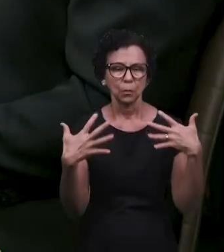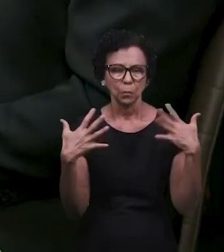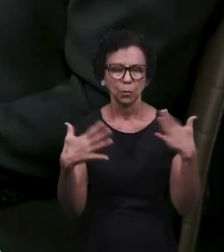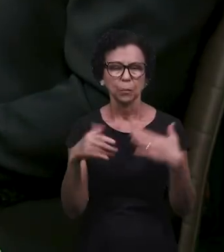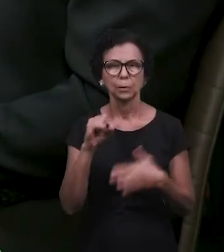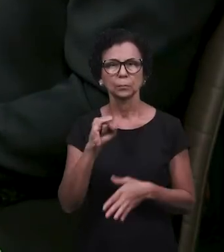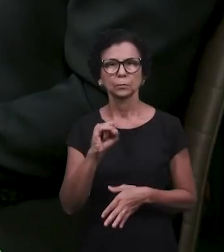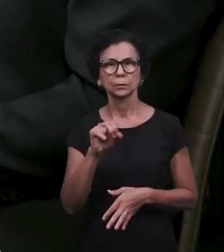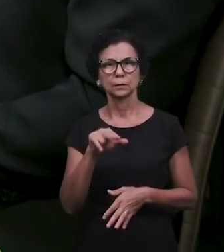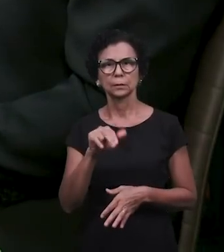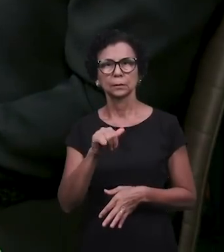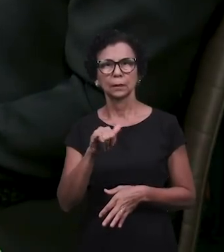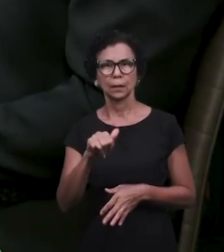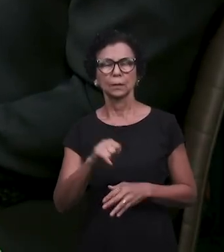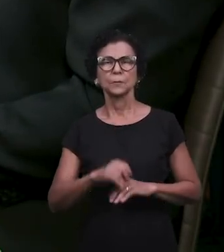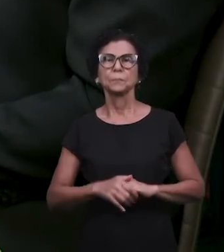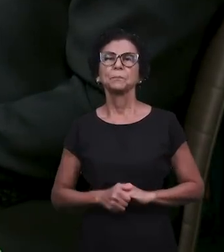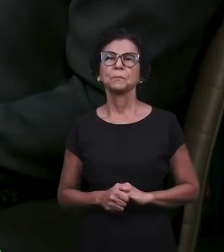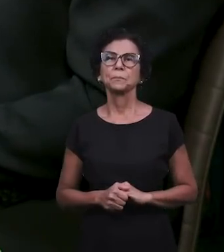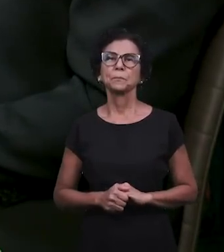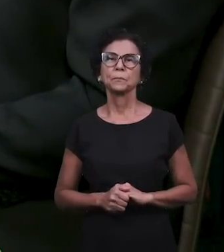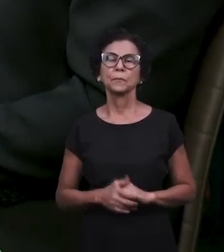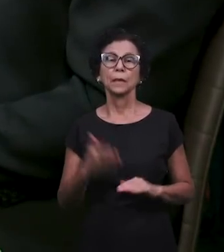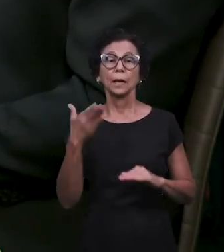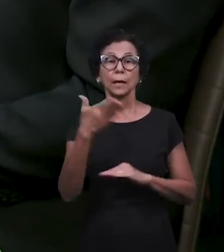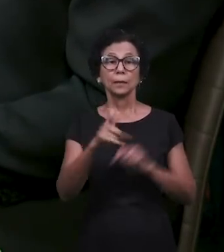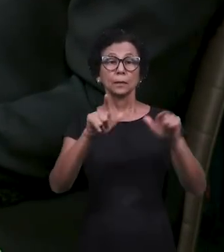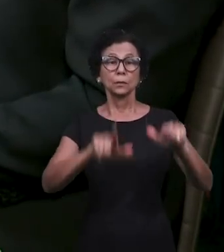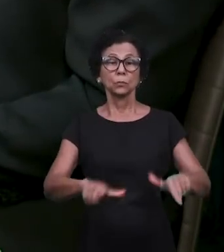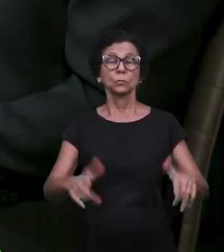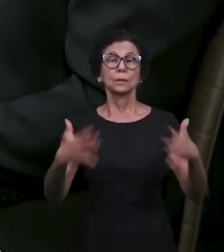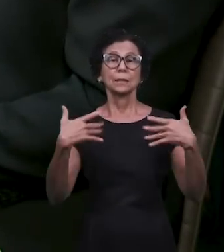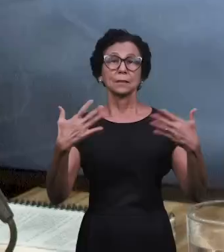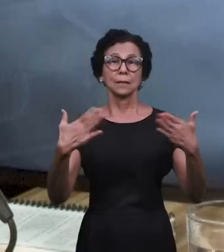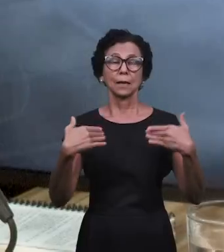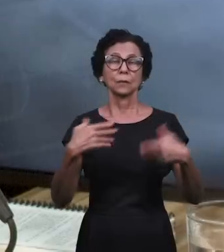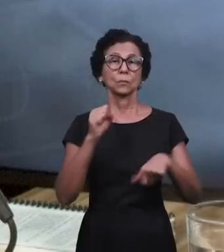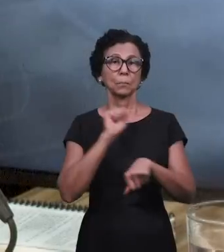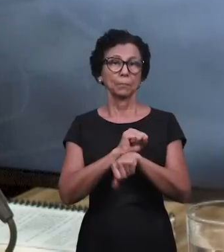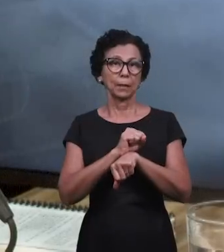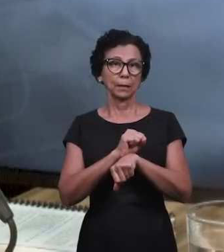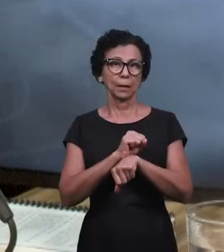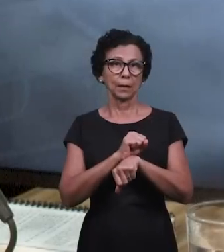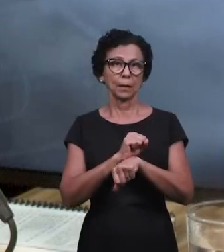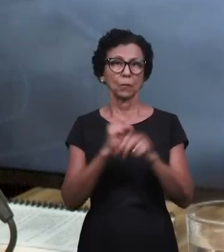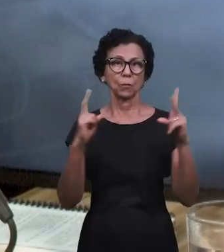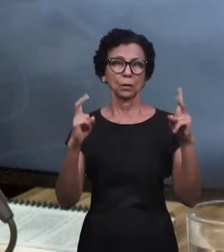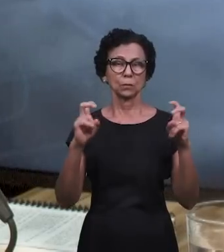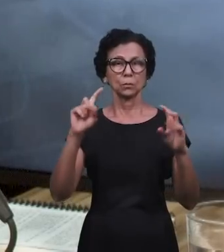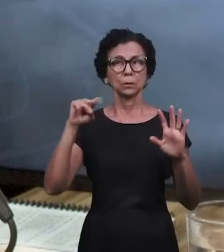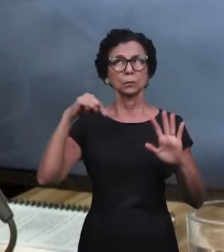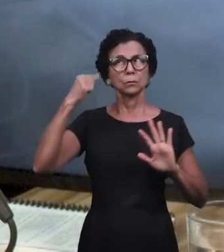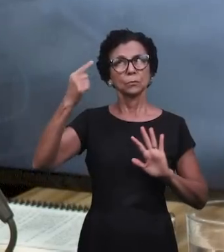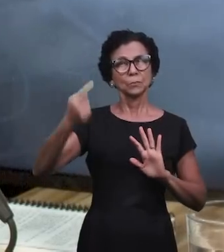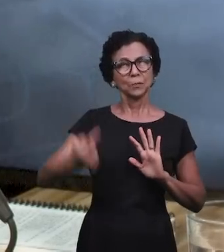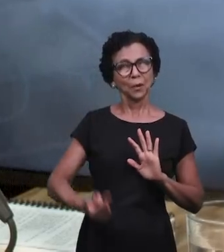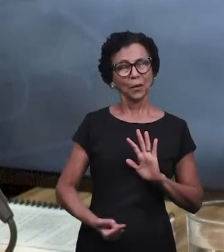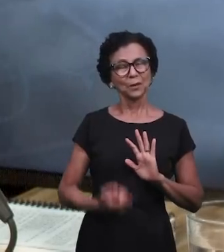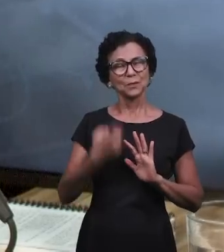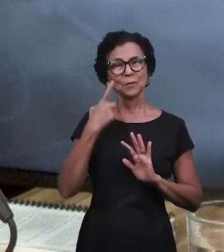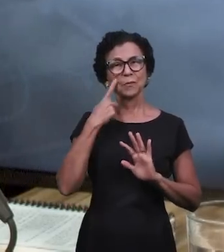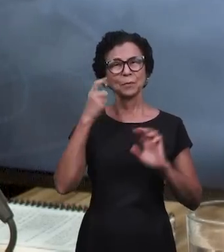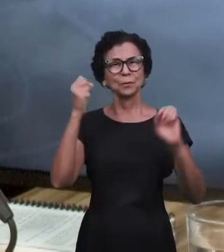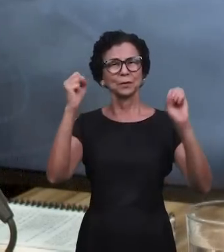parar aqui, entrando no deserto do Sinai, e no próximo episódio nós vamos falar de coisas